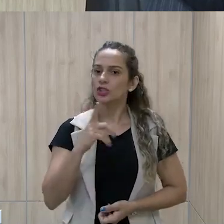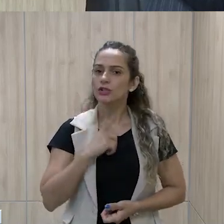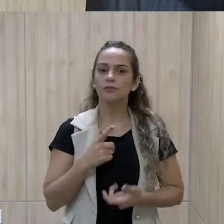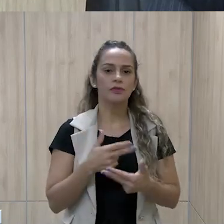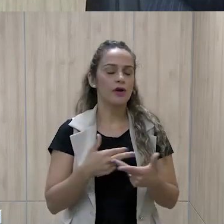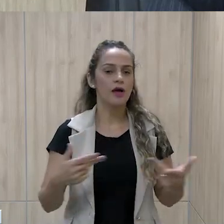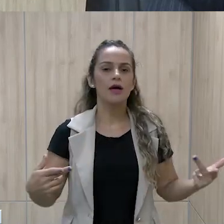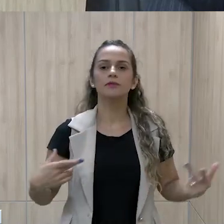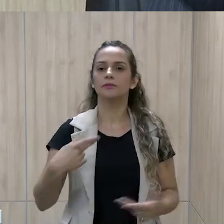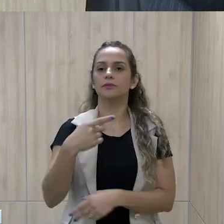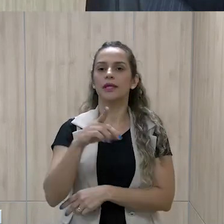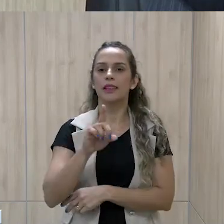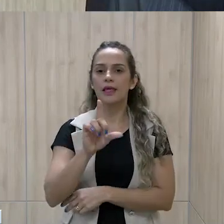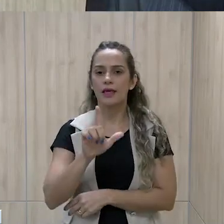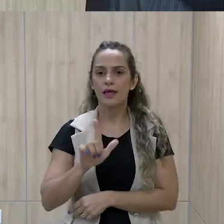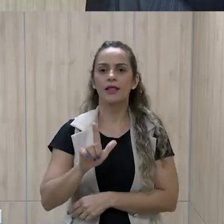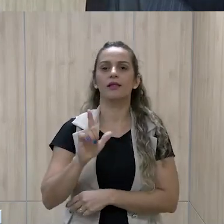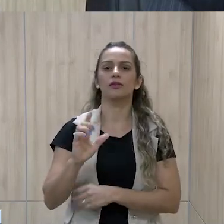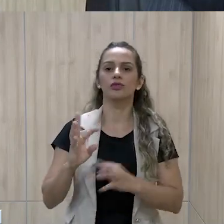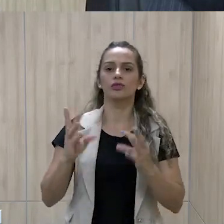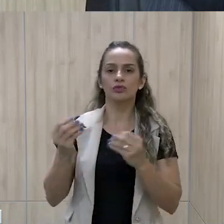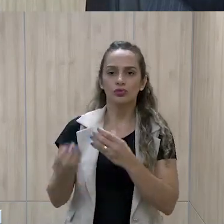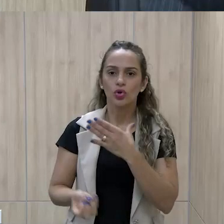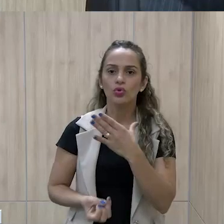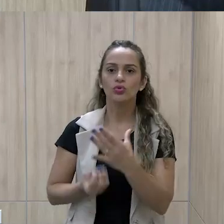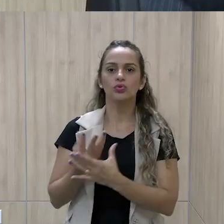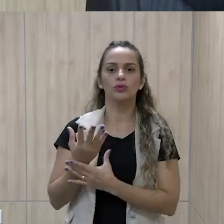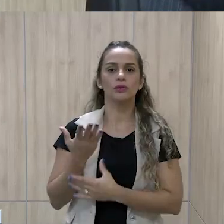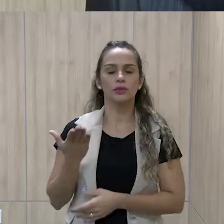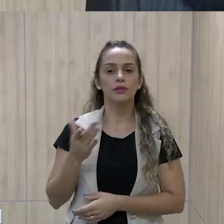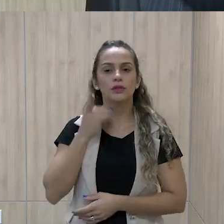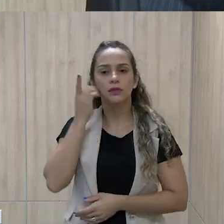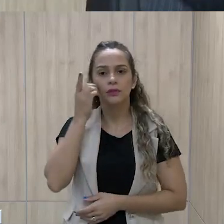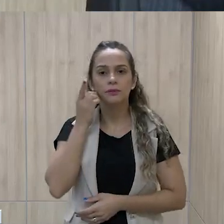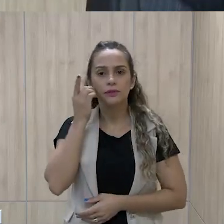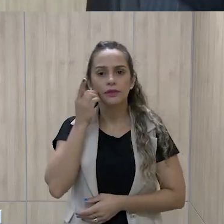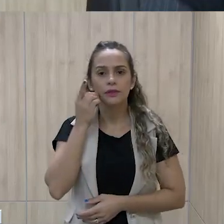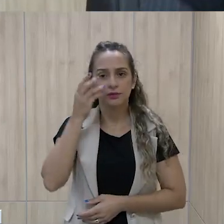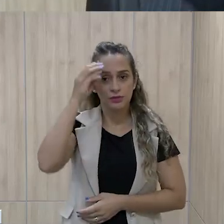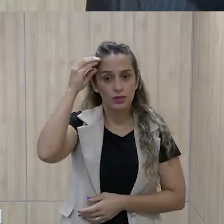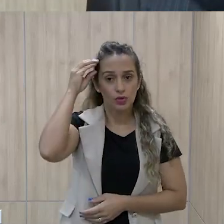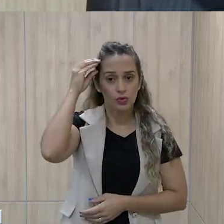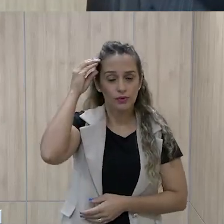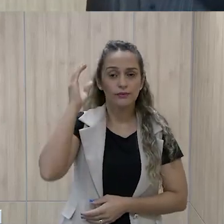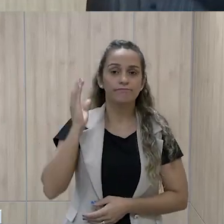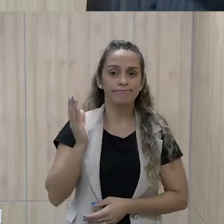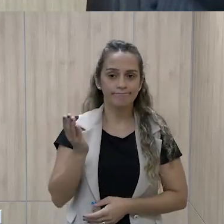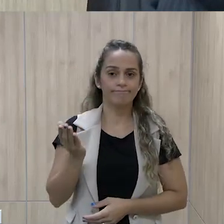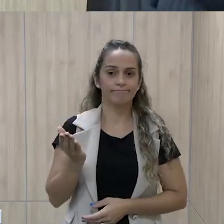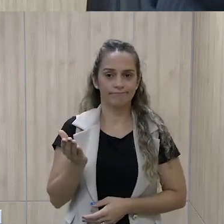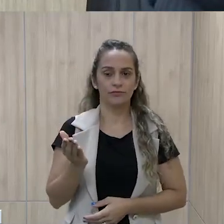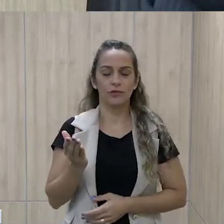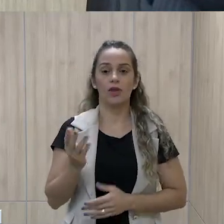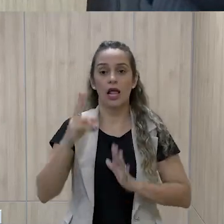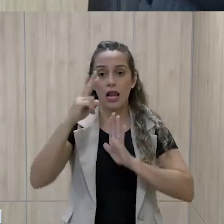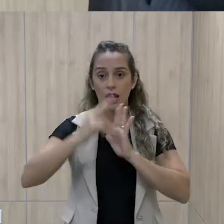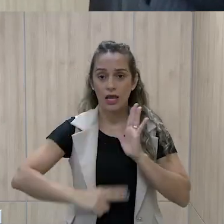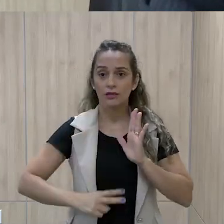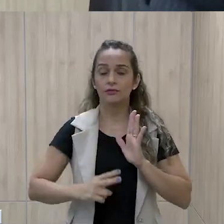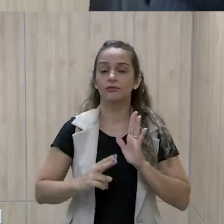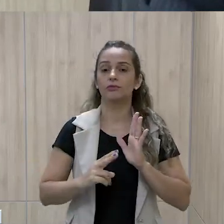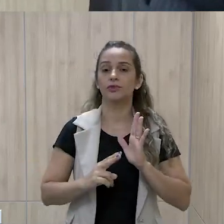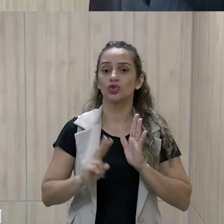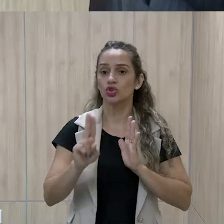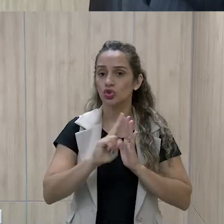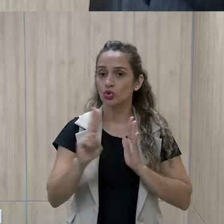nós temos aqui vários PDF todos de autoria do deputado cirone deiró